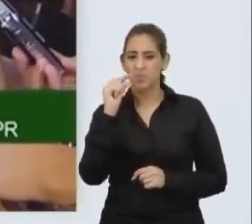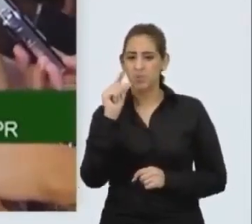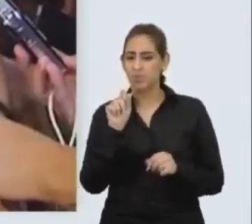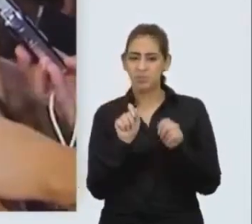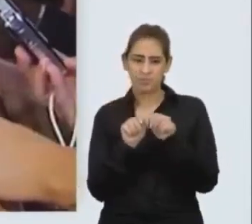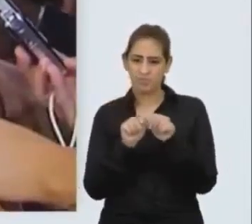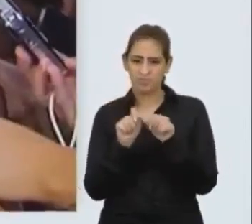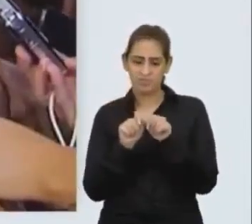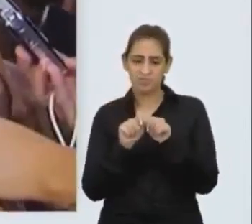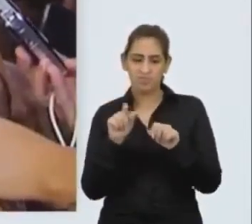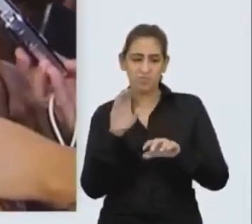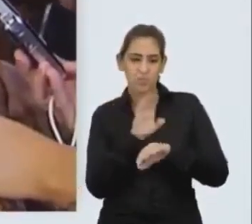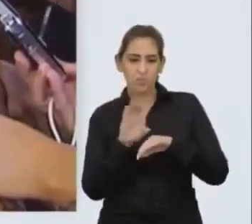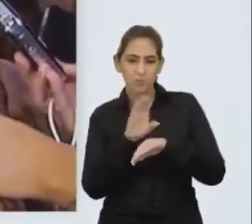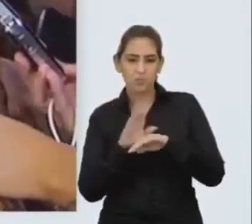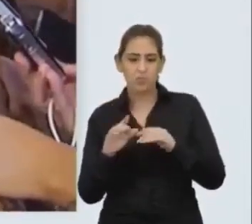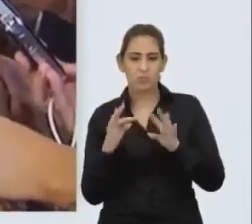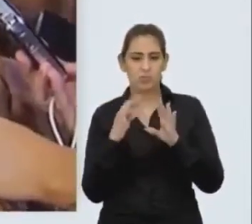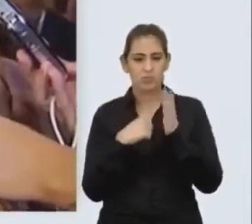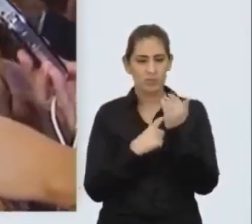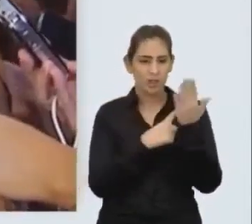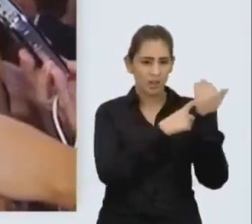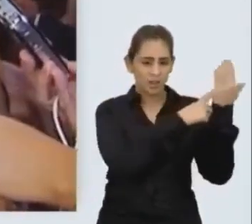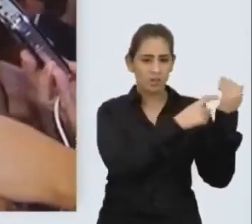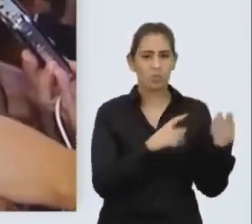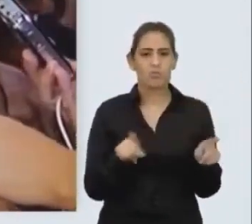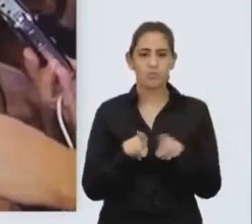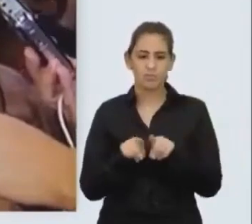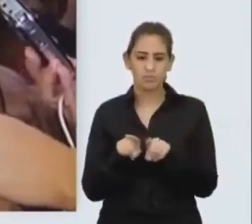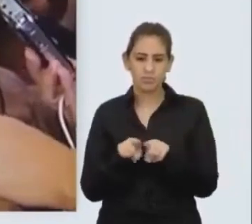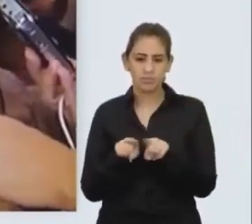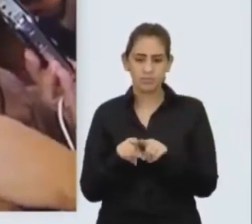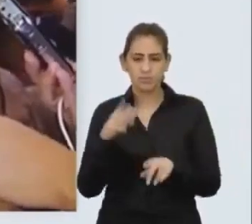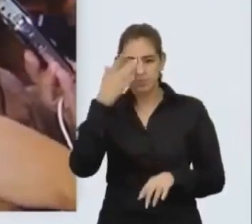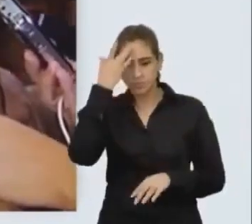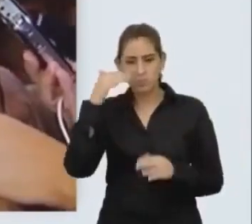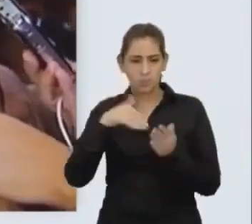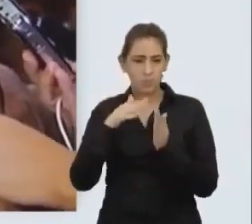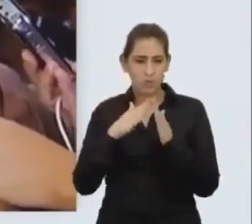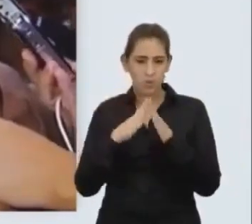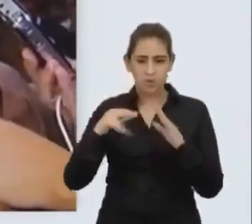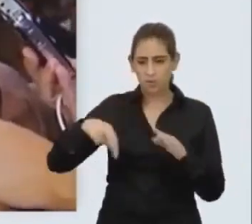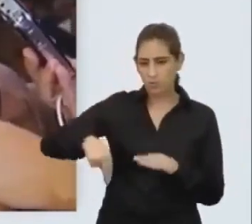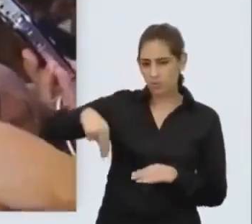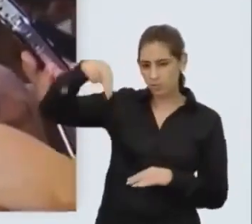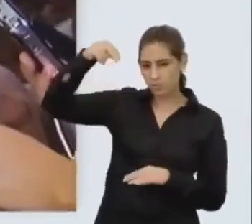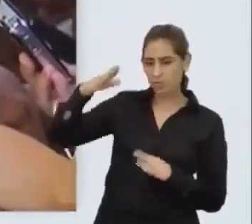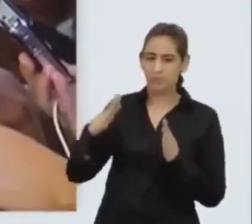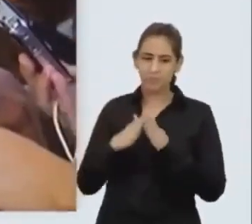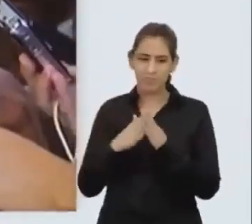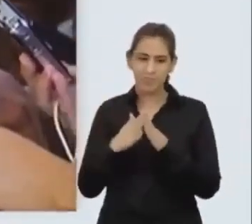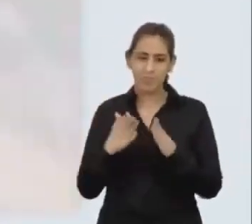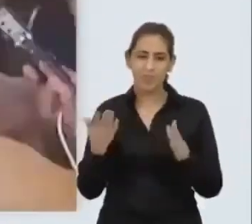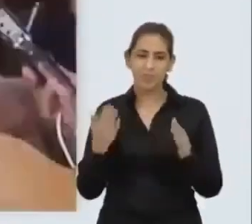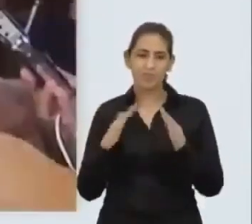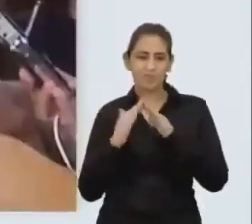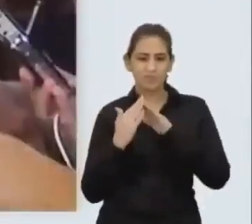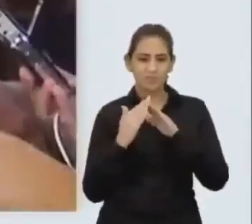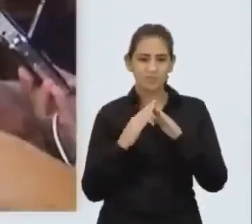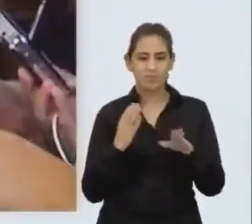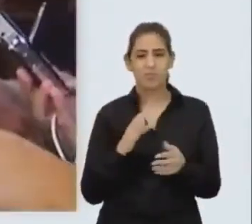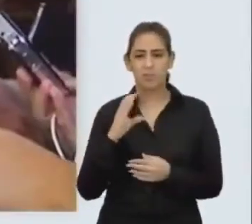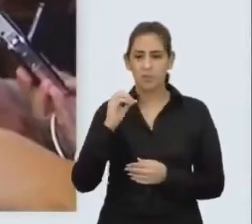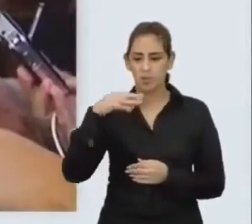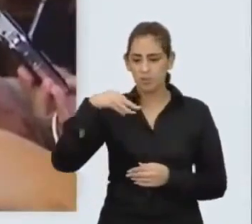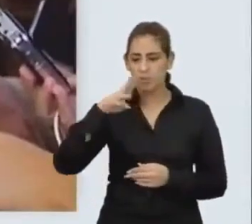curso técnico ou tem baixo nível de escolaridade São pessoas que moram no nordeste que moram na periferia das grandes cidades ou